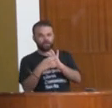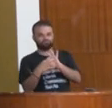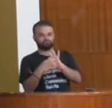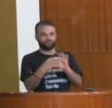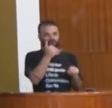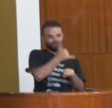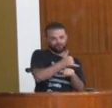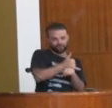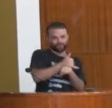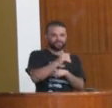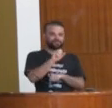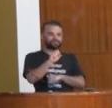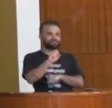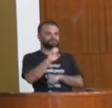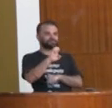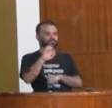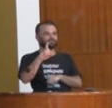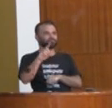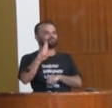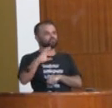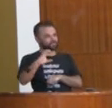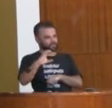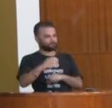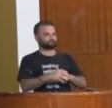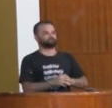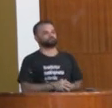com a tua ajuda, amigo Daniel.